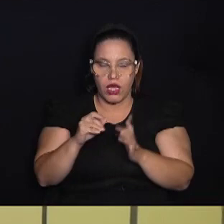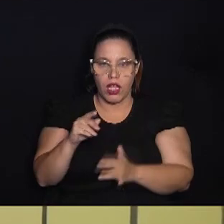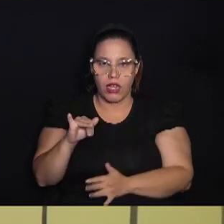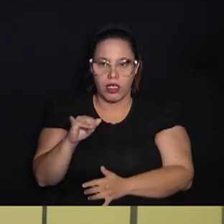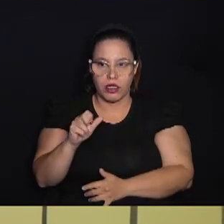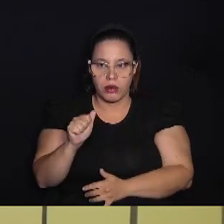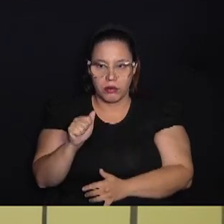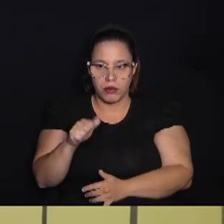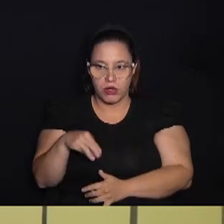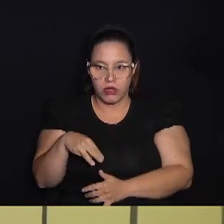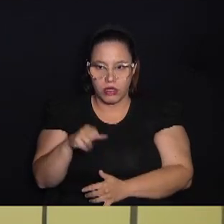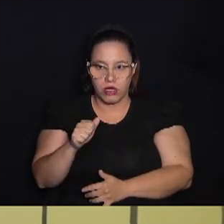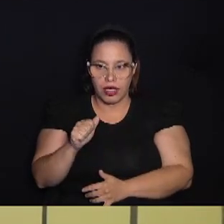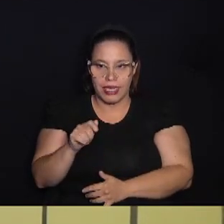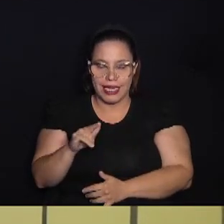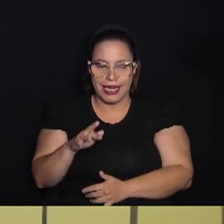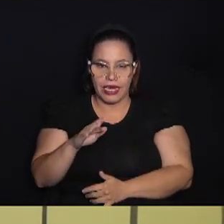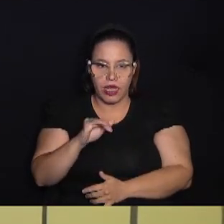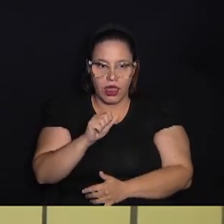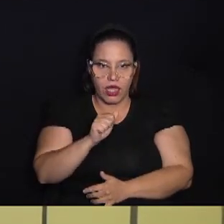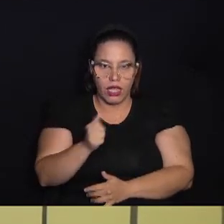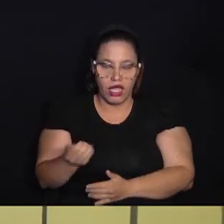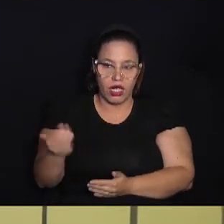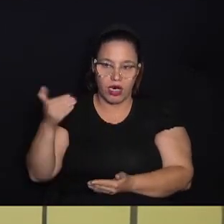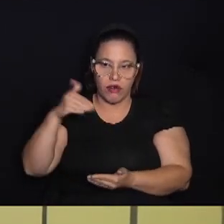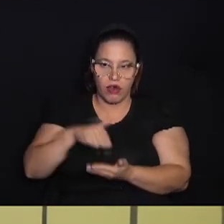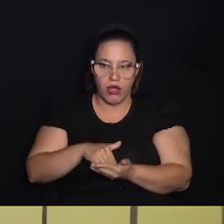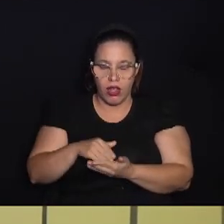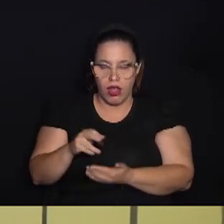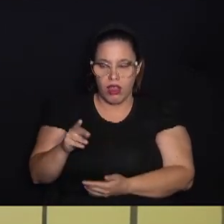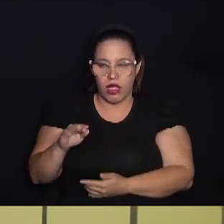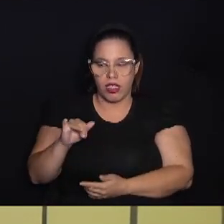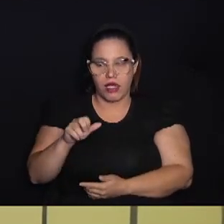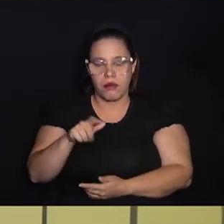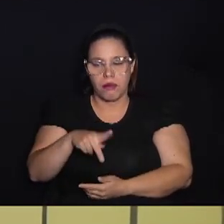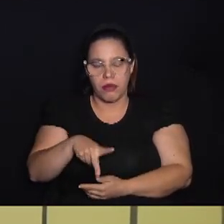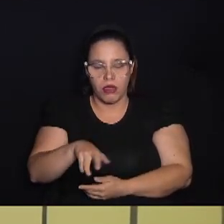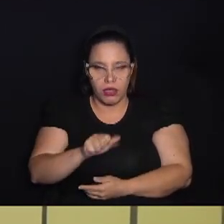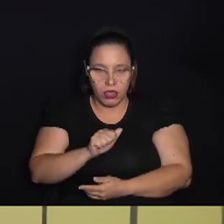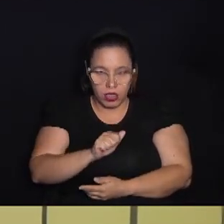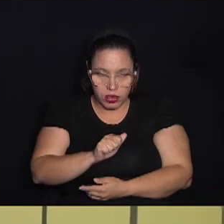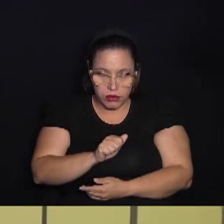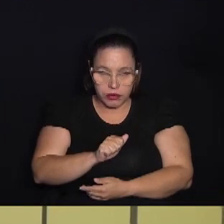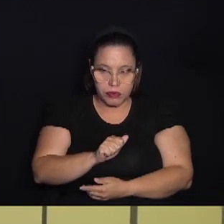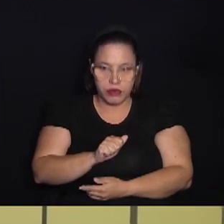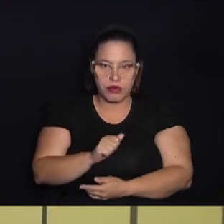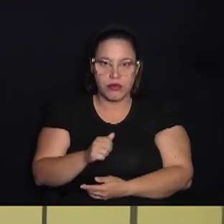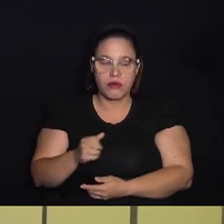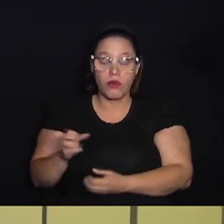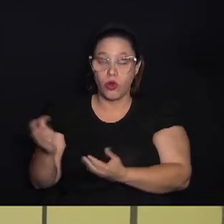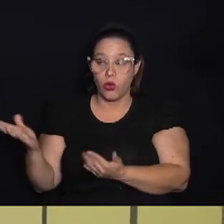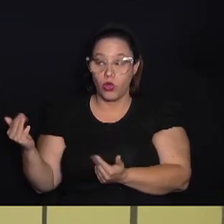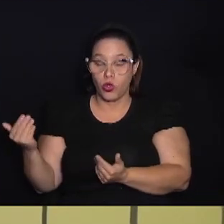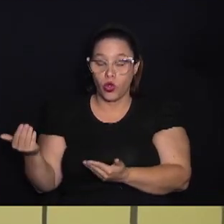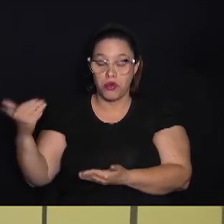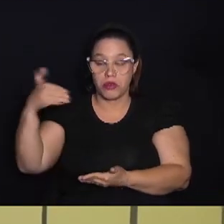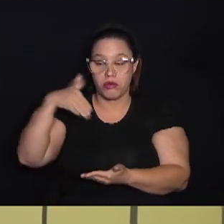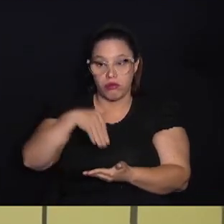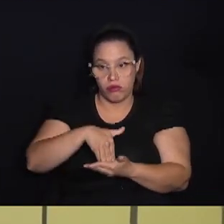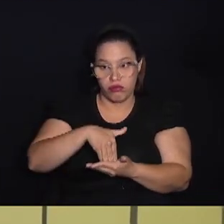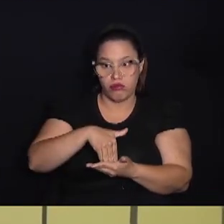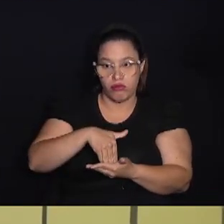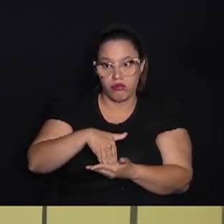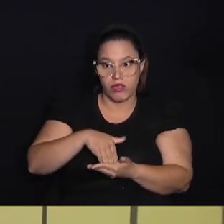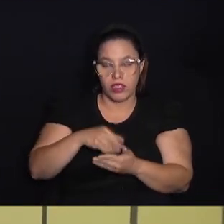espaço um convento ela que veio da Espanha da jovem para cá e devido a que nem o Thiago falou essa